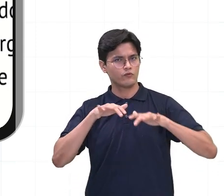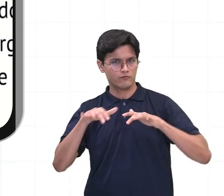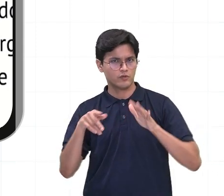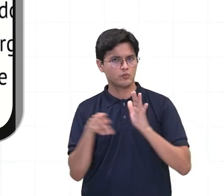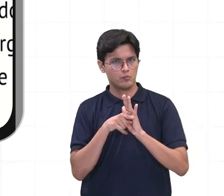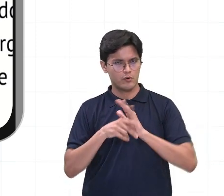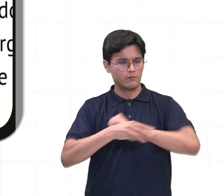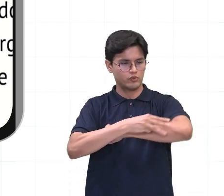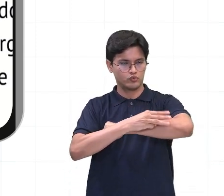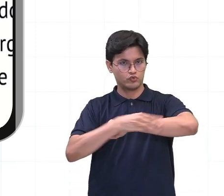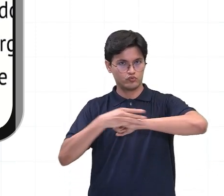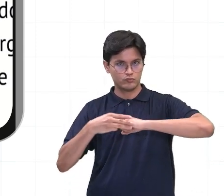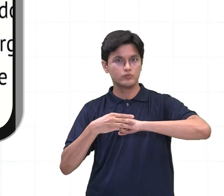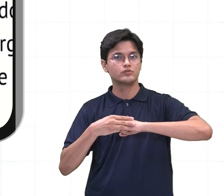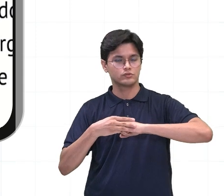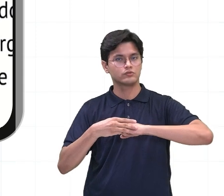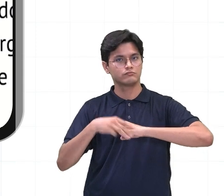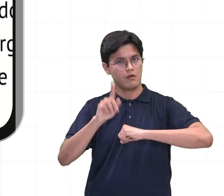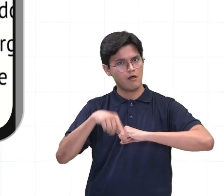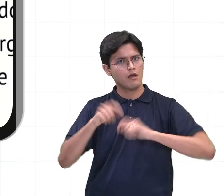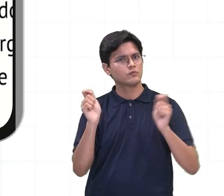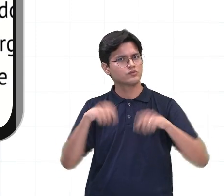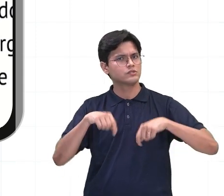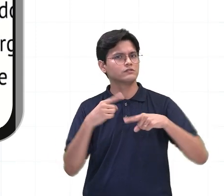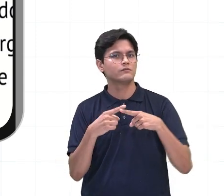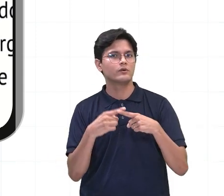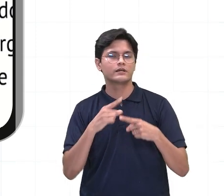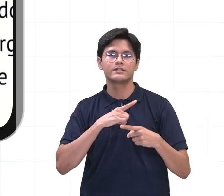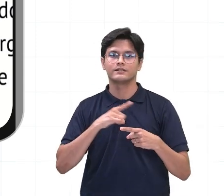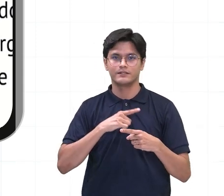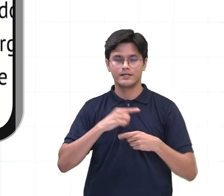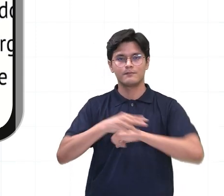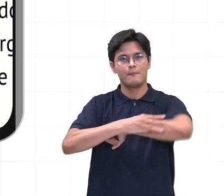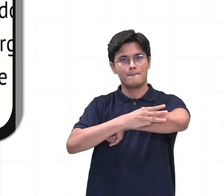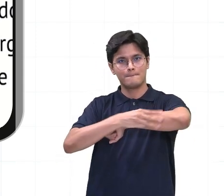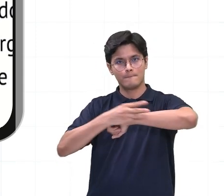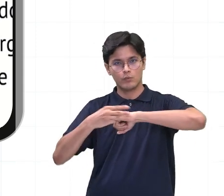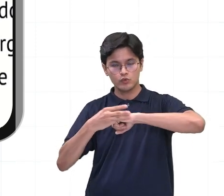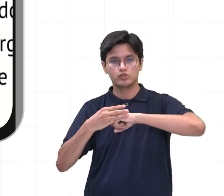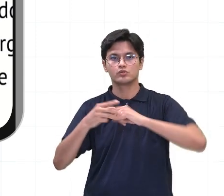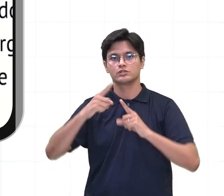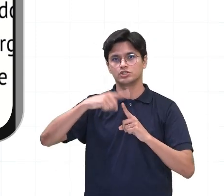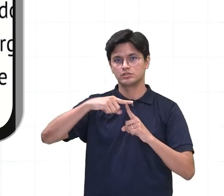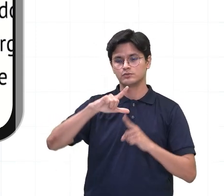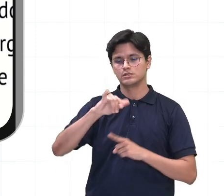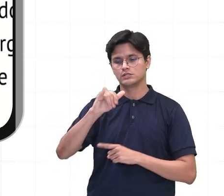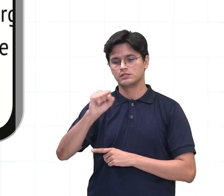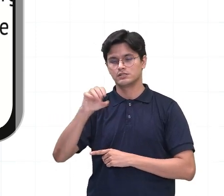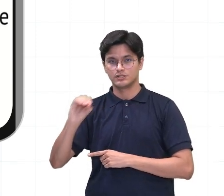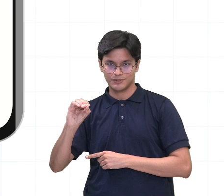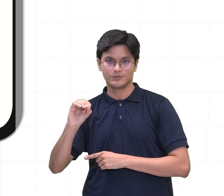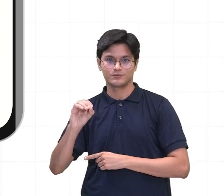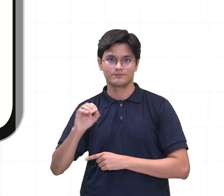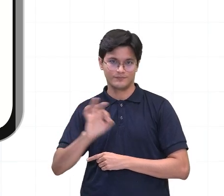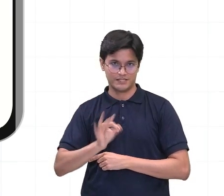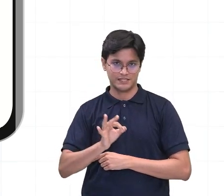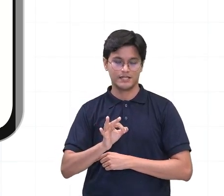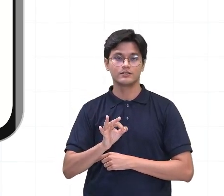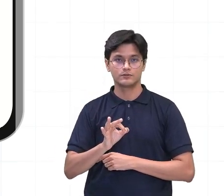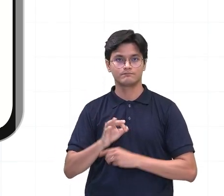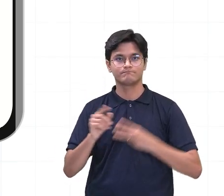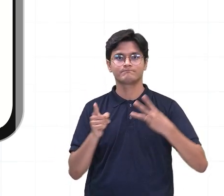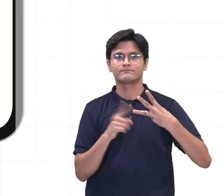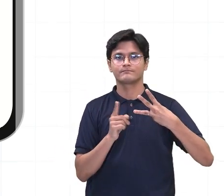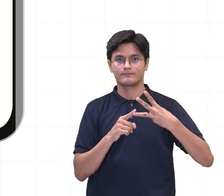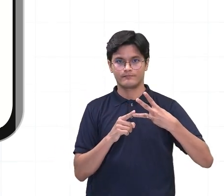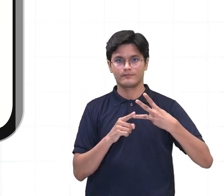através, na verdade, ele é possível devido ao músculo liso que está presente ali nessa região. E logo abaixo,